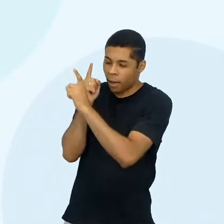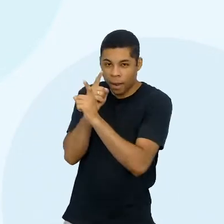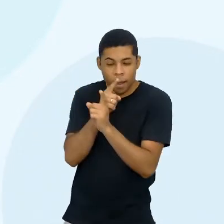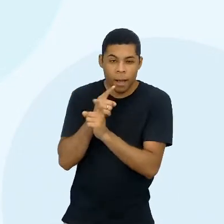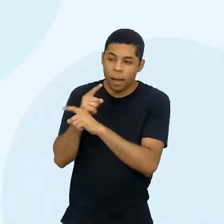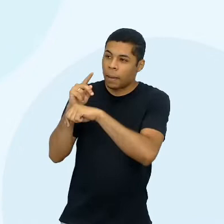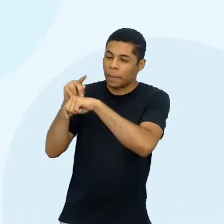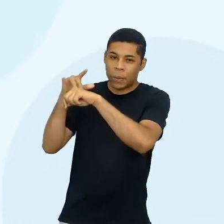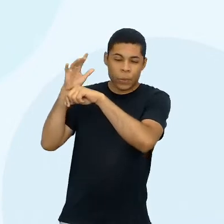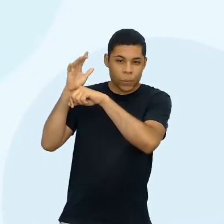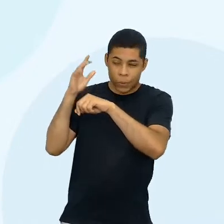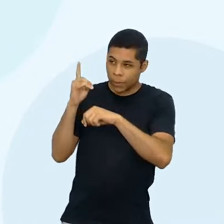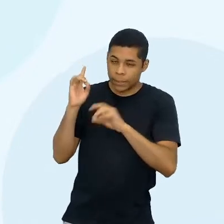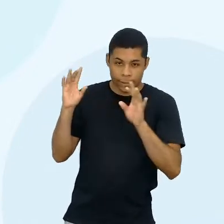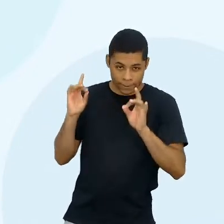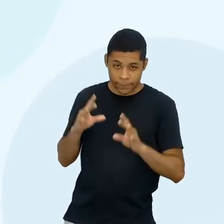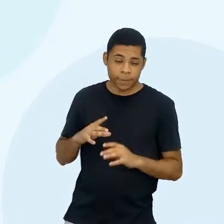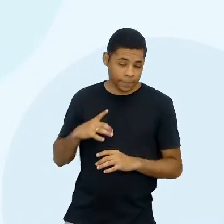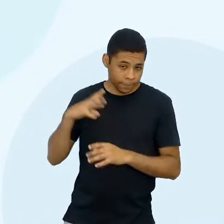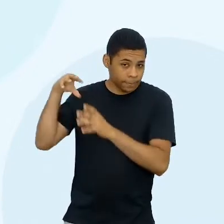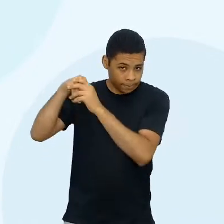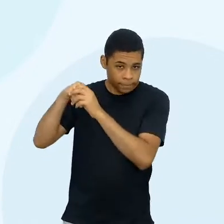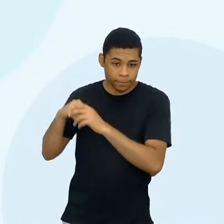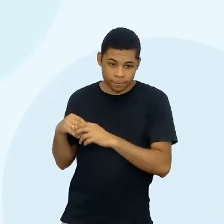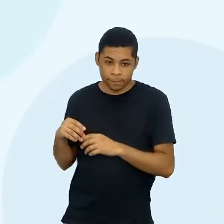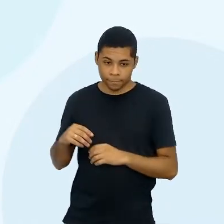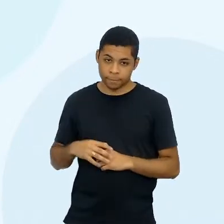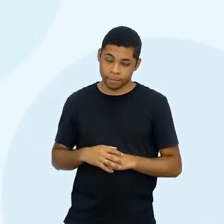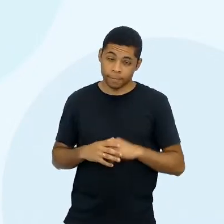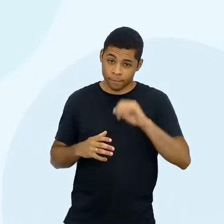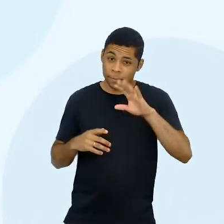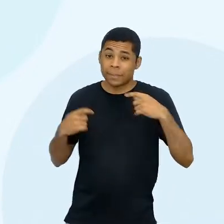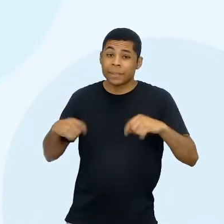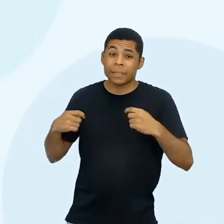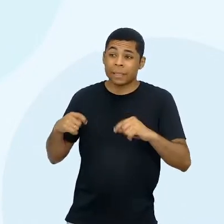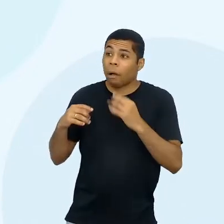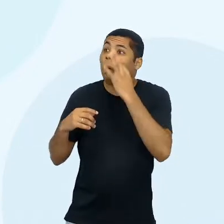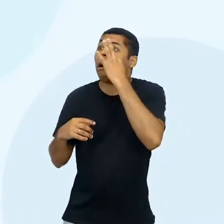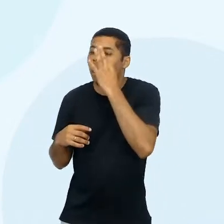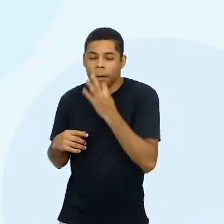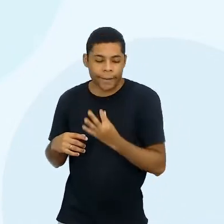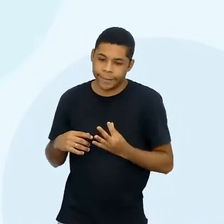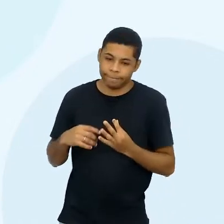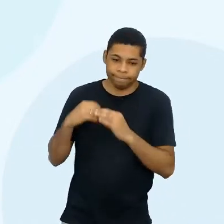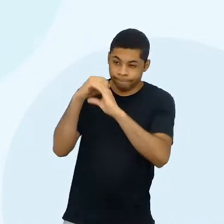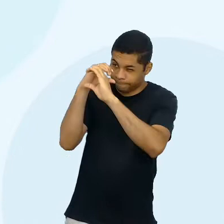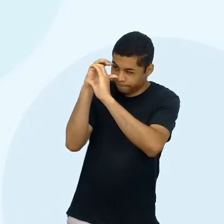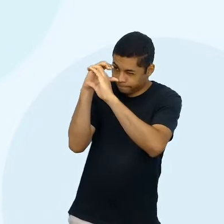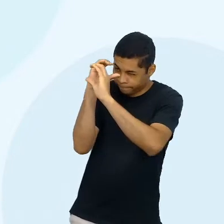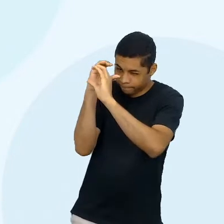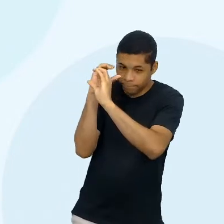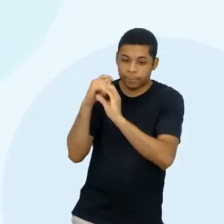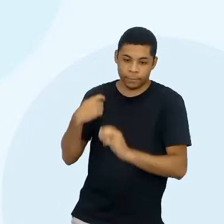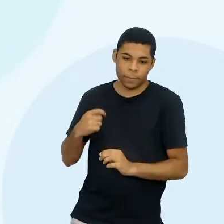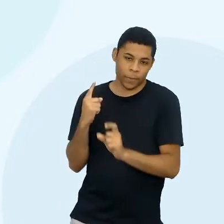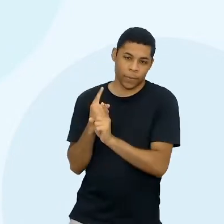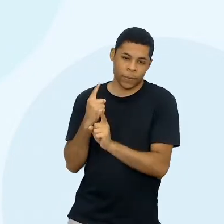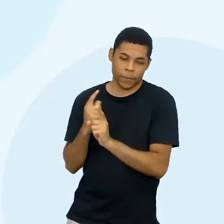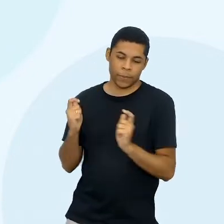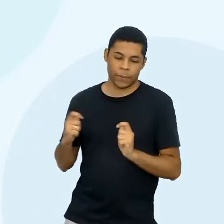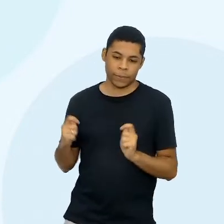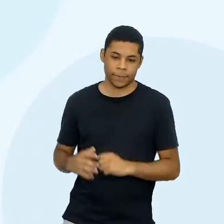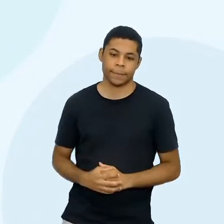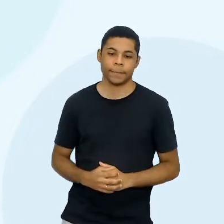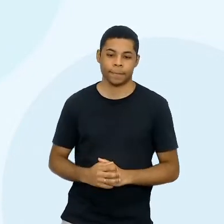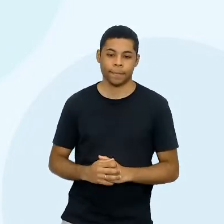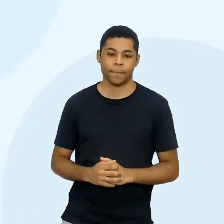cristalizações aí no seu interior, né? Mas precisaria ver a olho, através de microscópio, não dá para